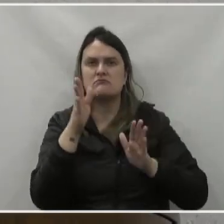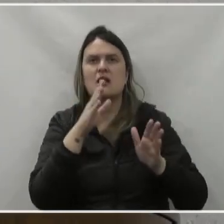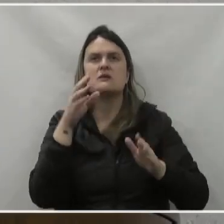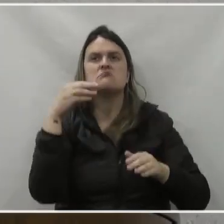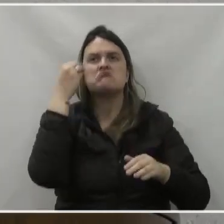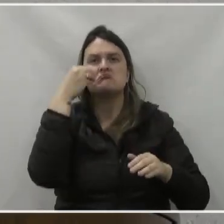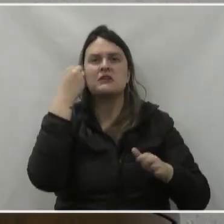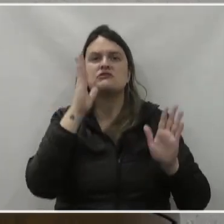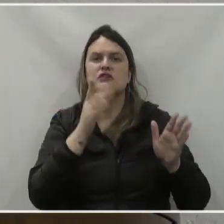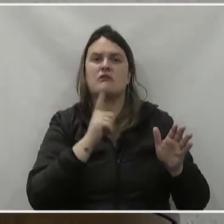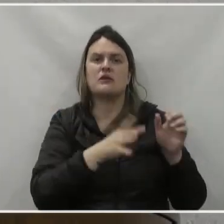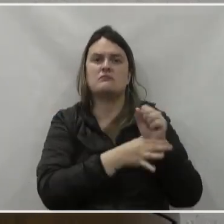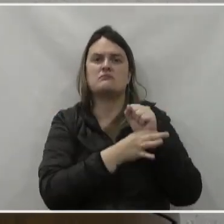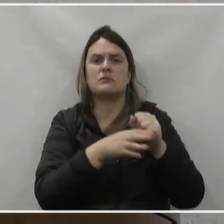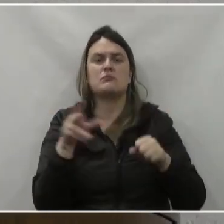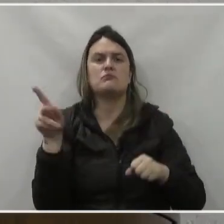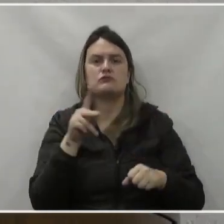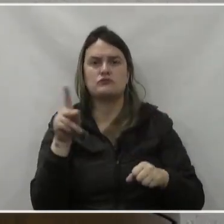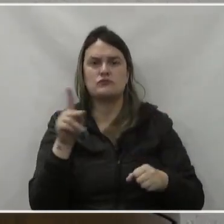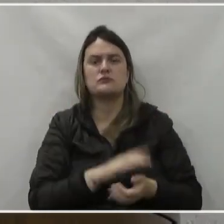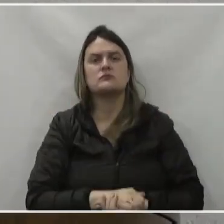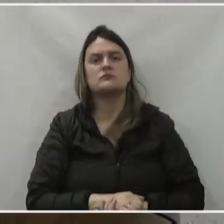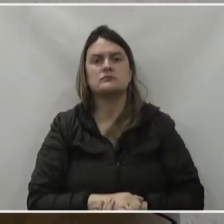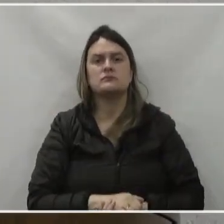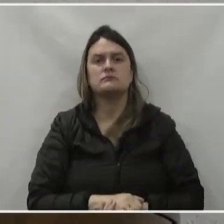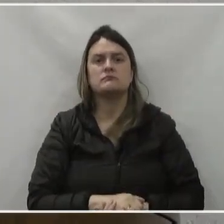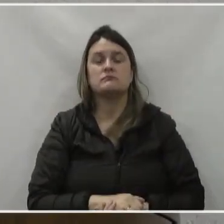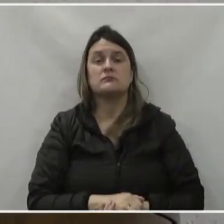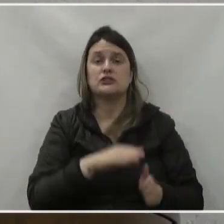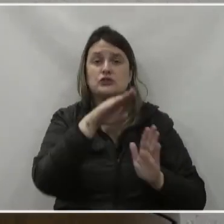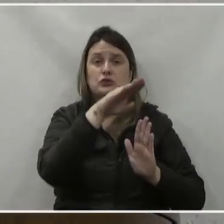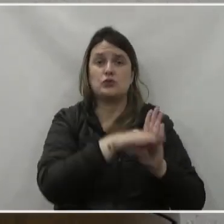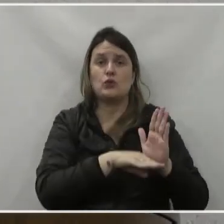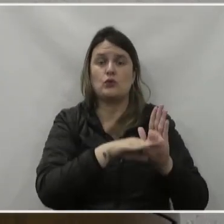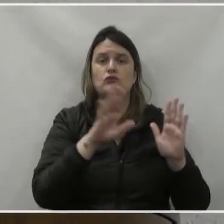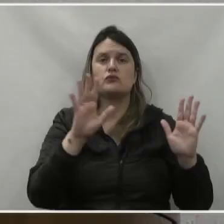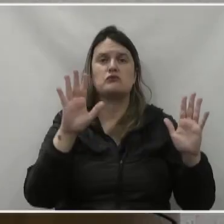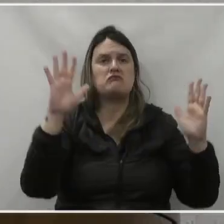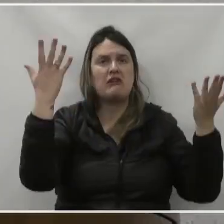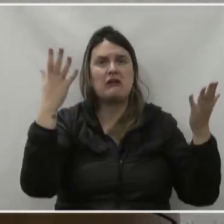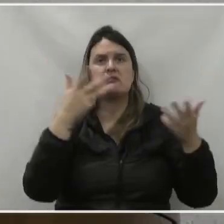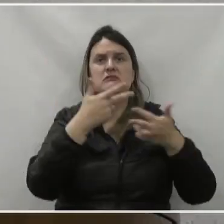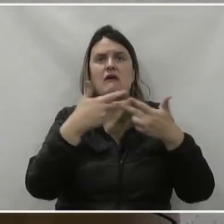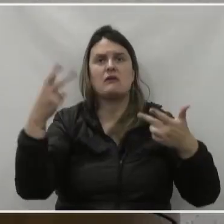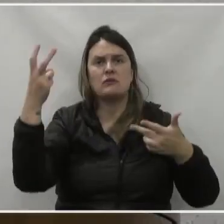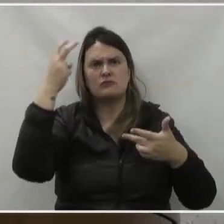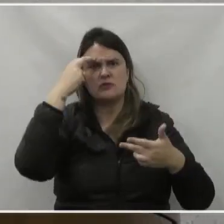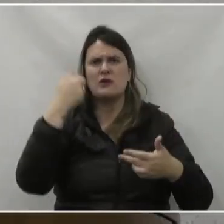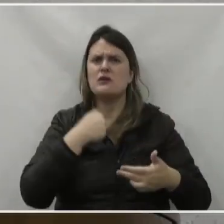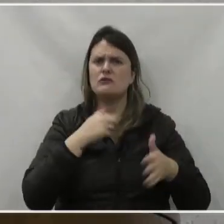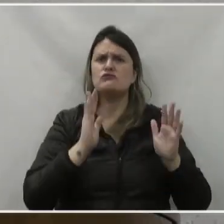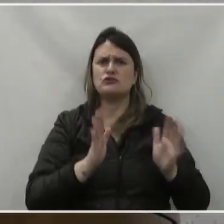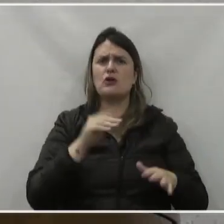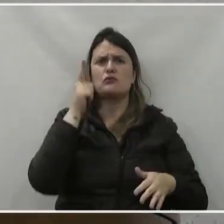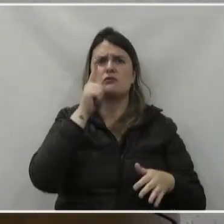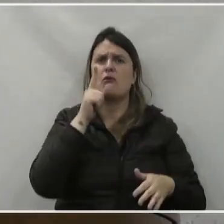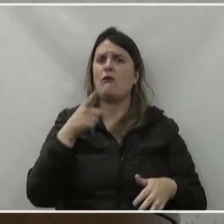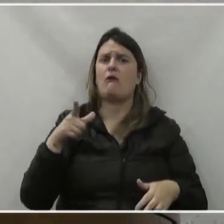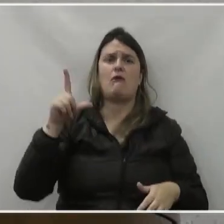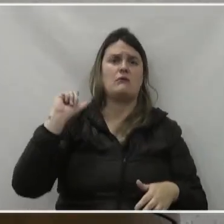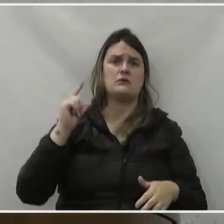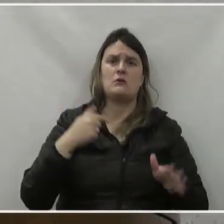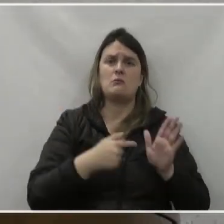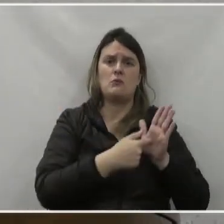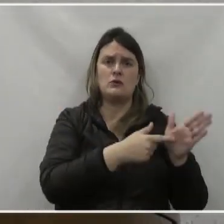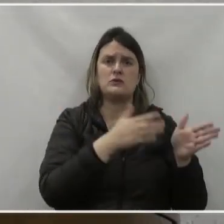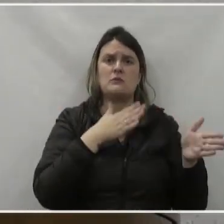vantagens já garantidas aos professores, como desconto em eventos culturais. Isso eu já conseguia mostrando o